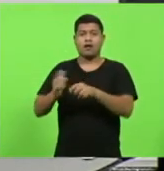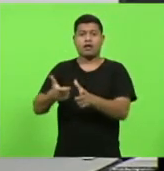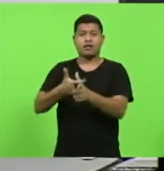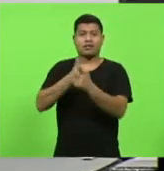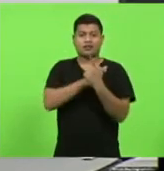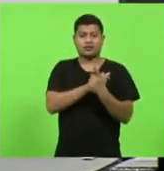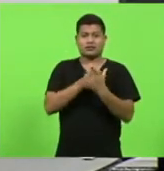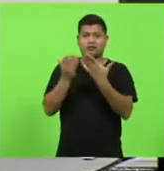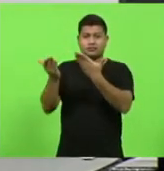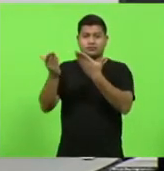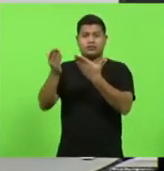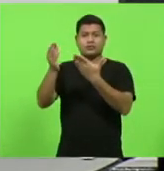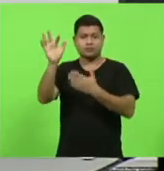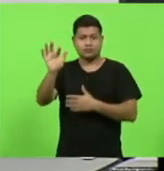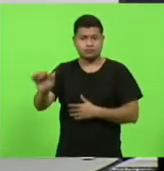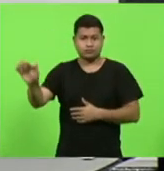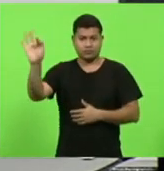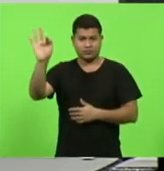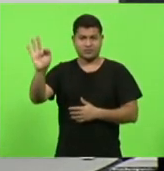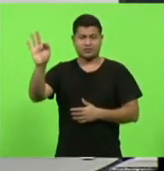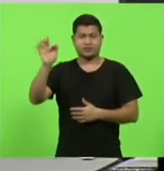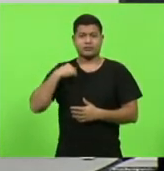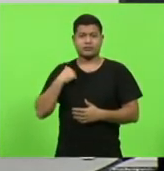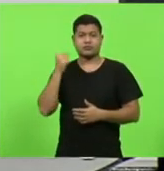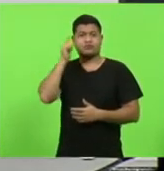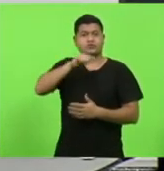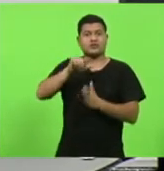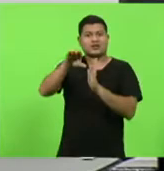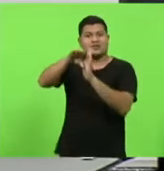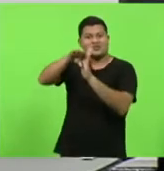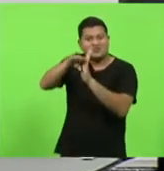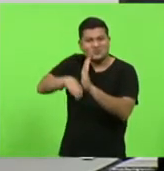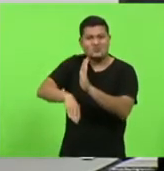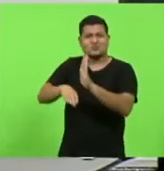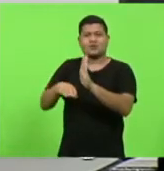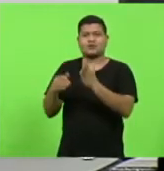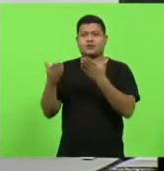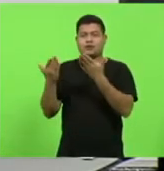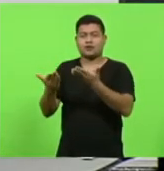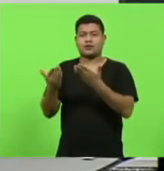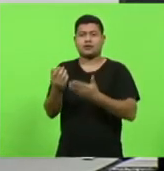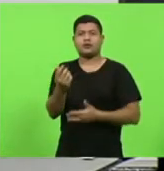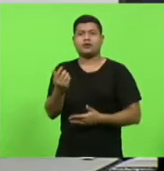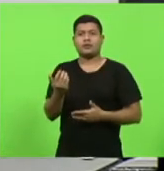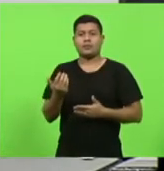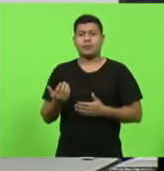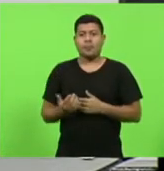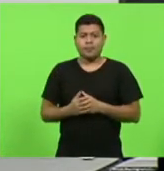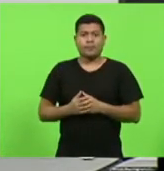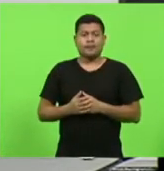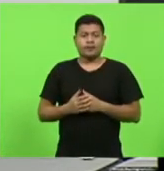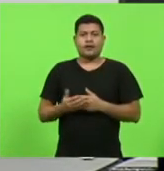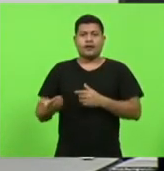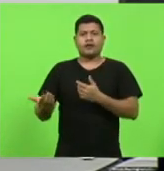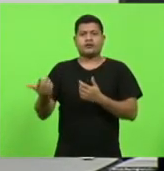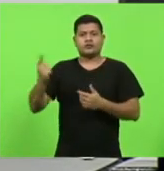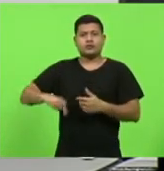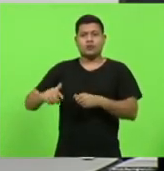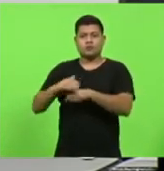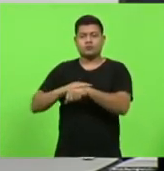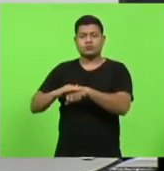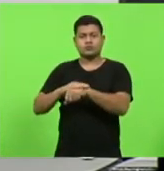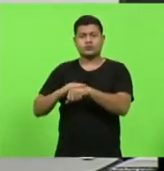com a União, abater recursos nessa renegociação das dívidas.